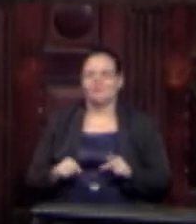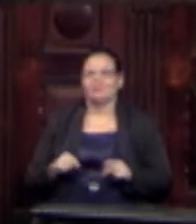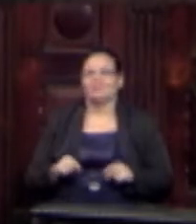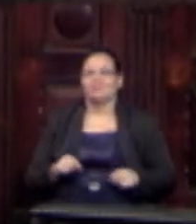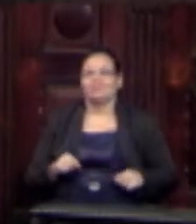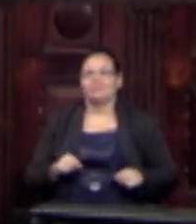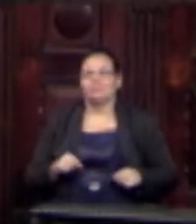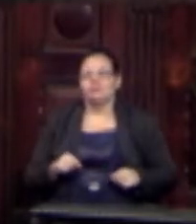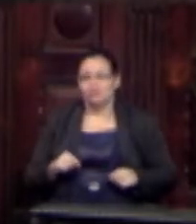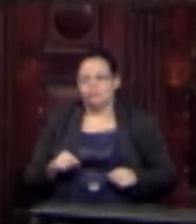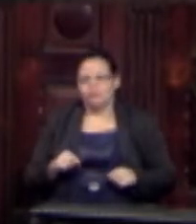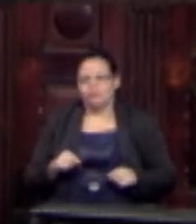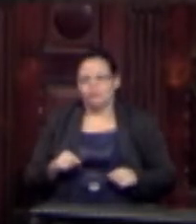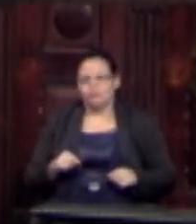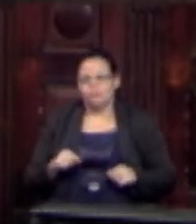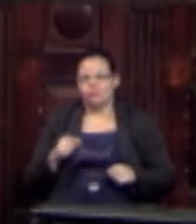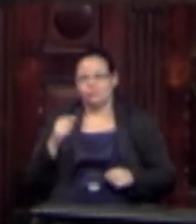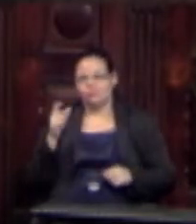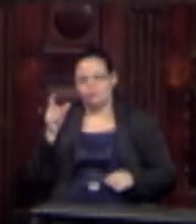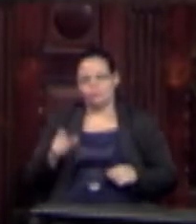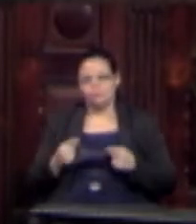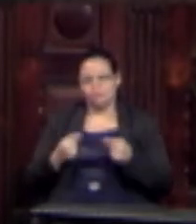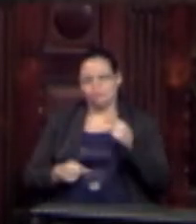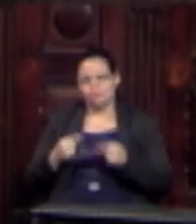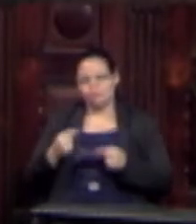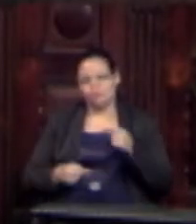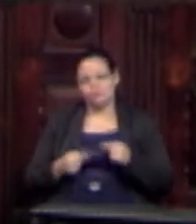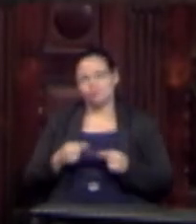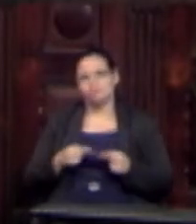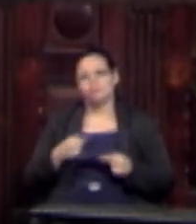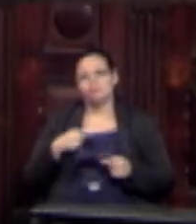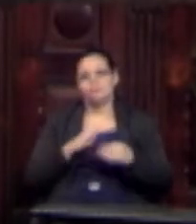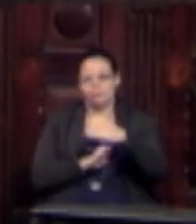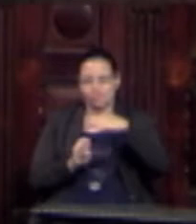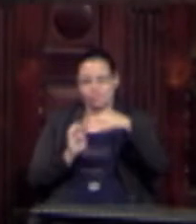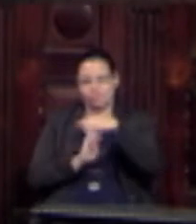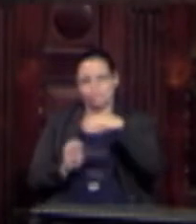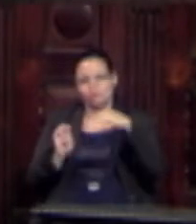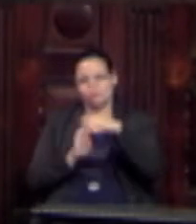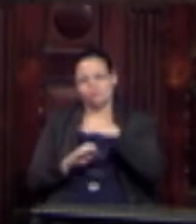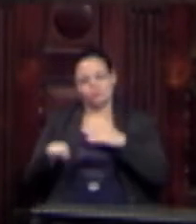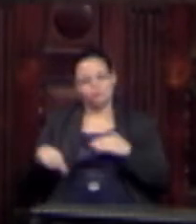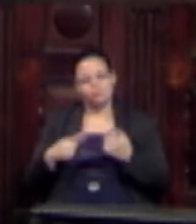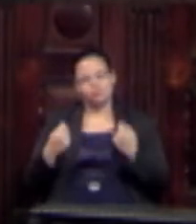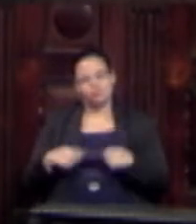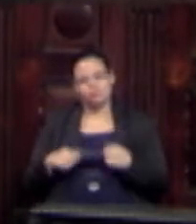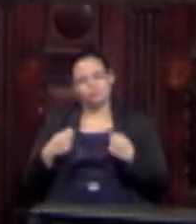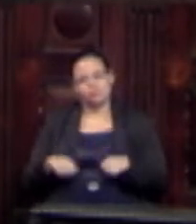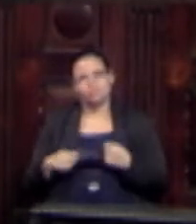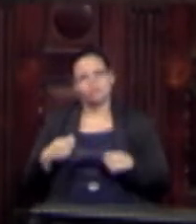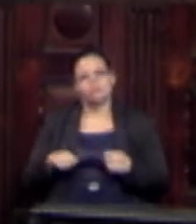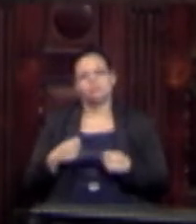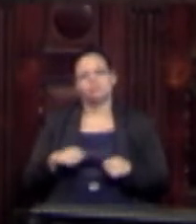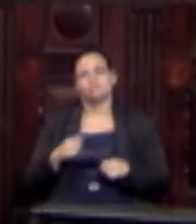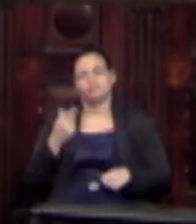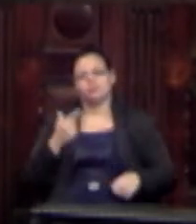Fluminense e as instituições. Então, temos que ficar cada vez